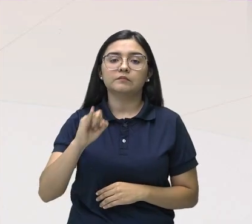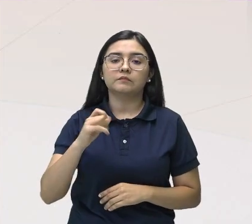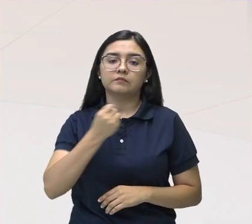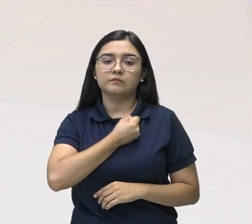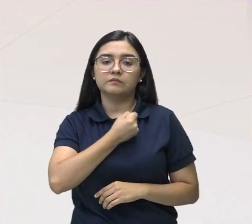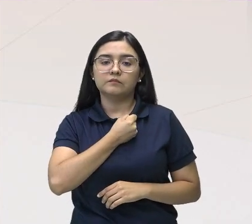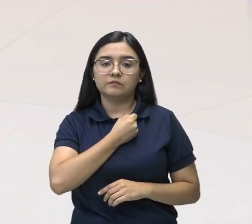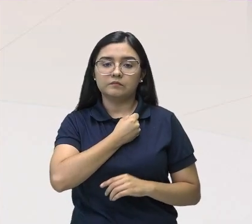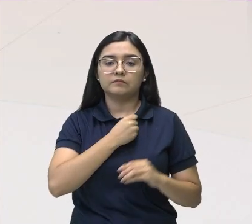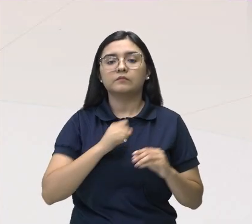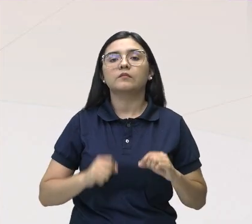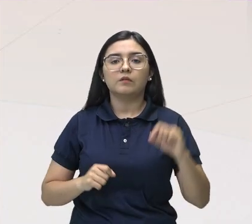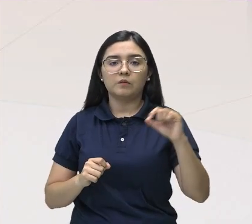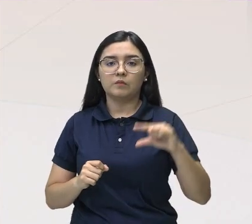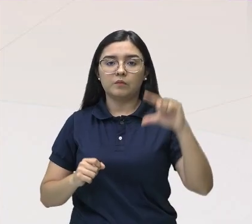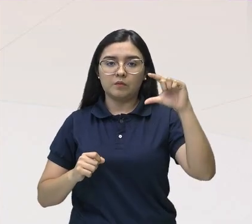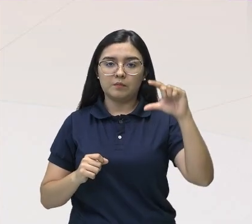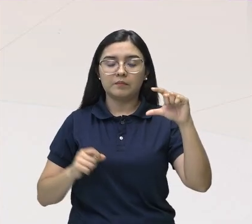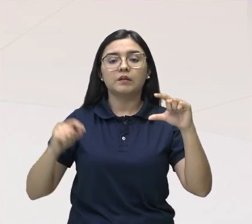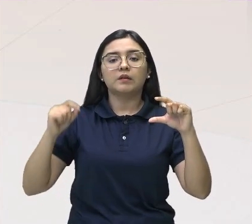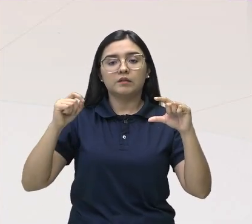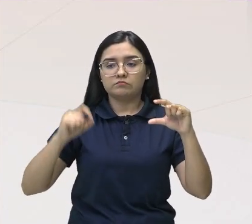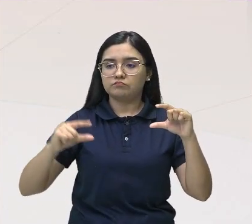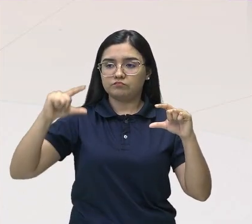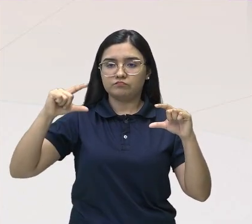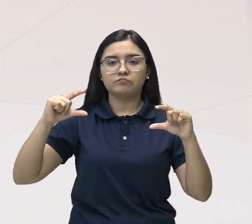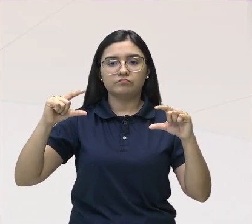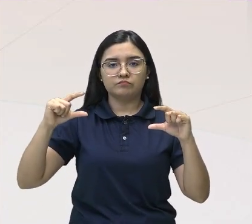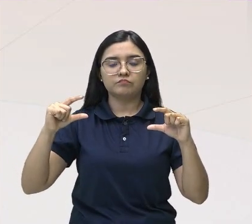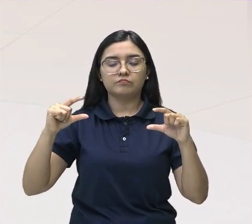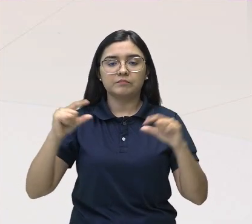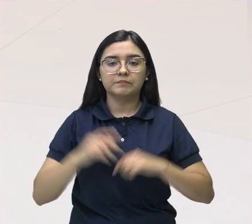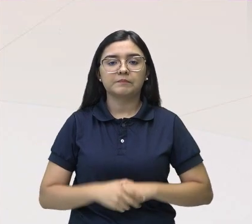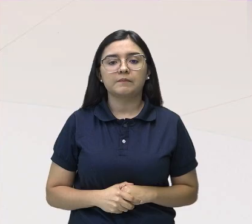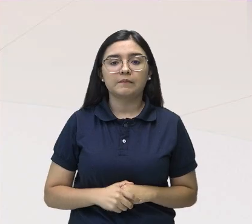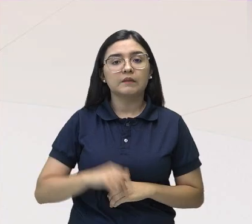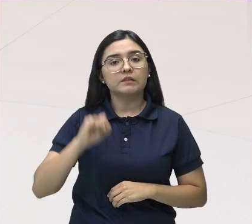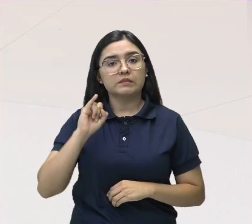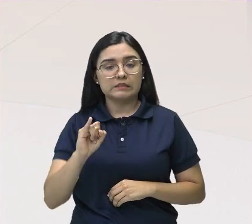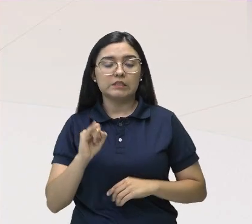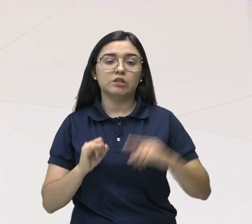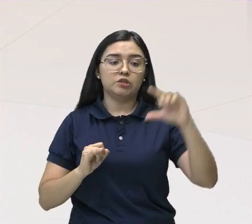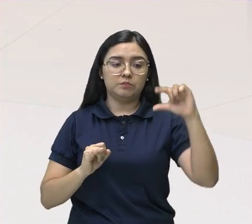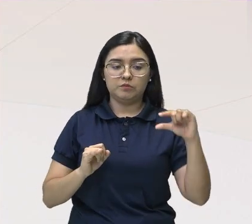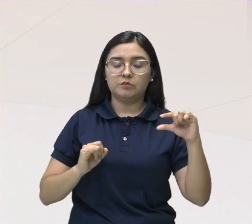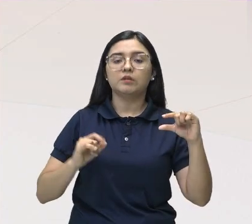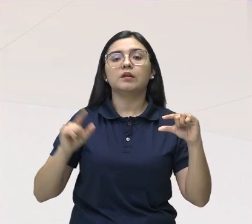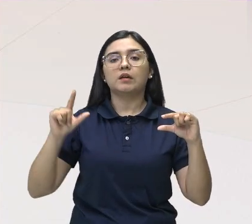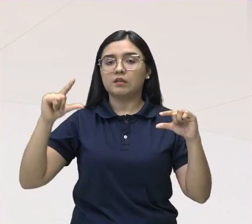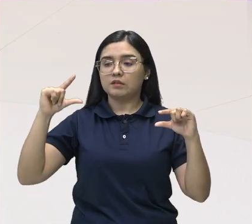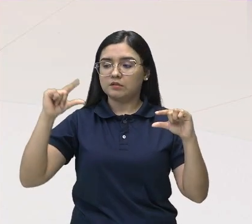grandeza aumentar, a outra também irá aumentar. Quando uma grandeza diminuir, a outra também irá